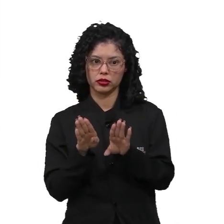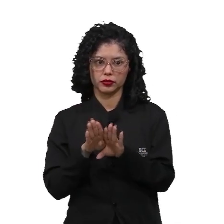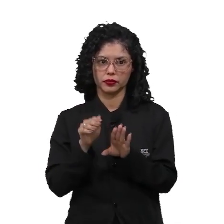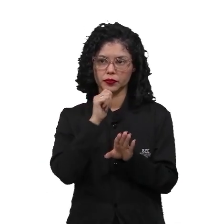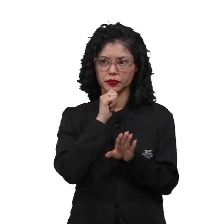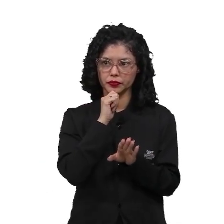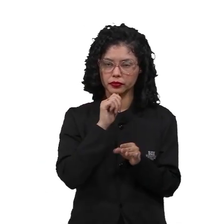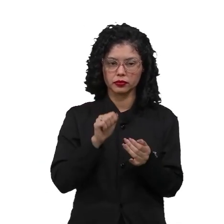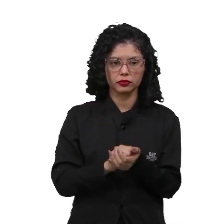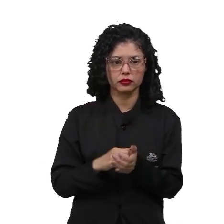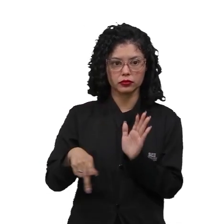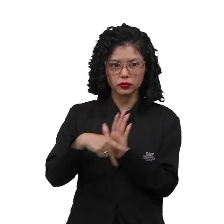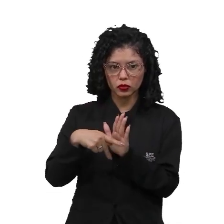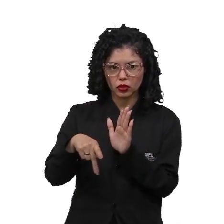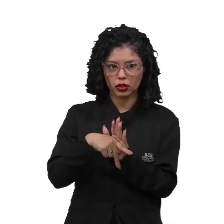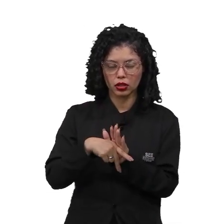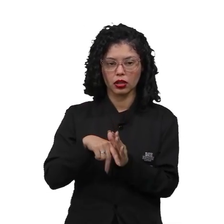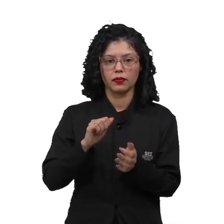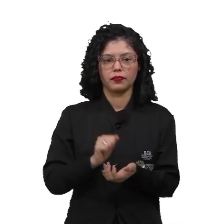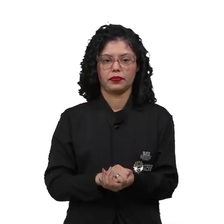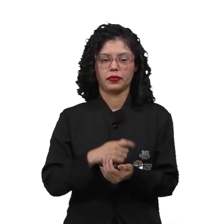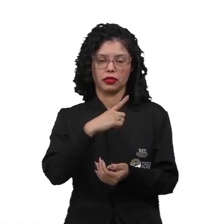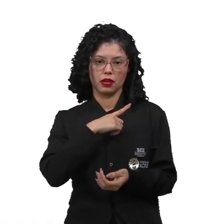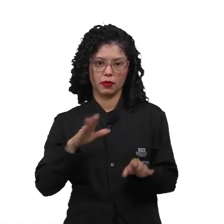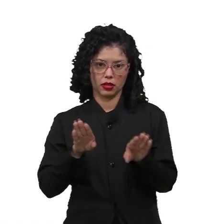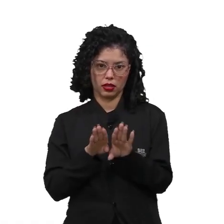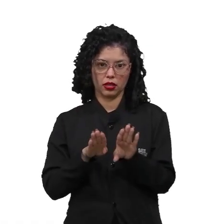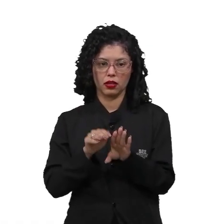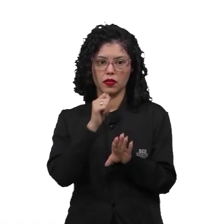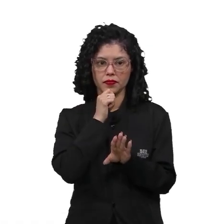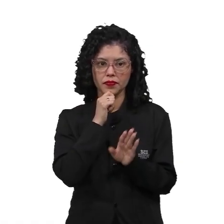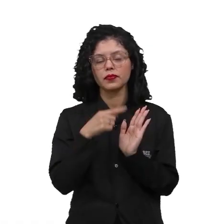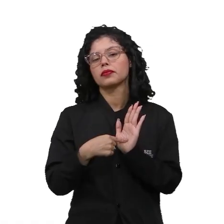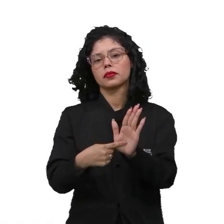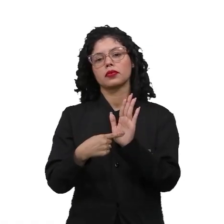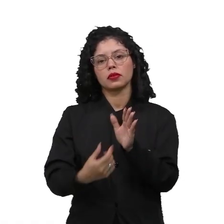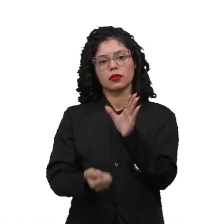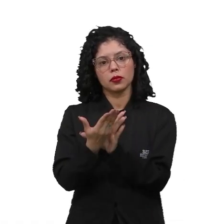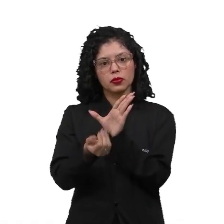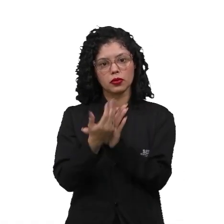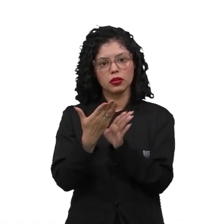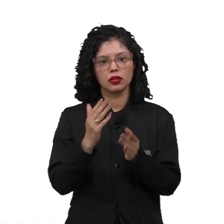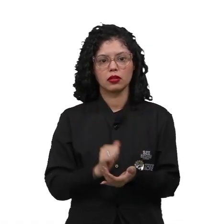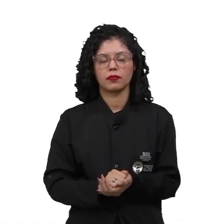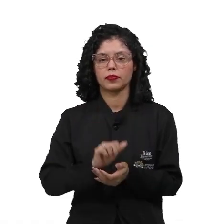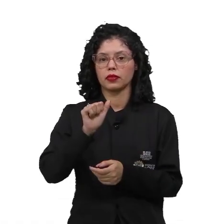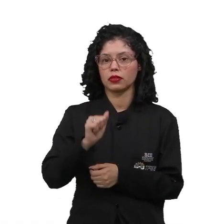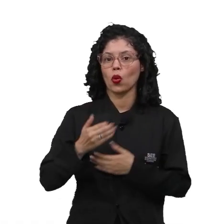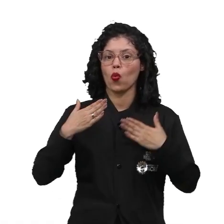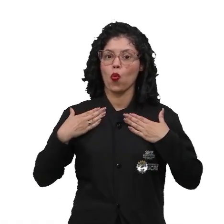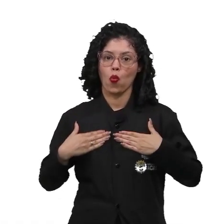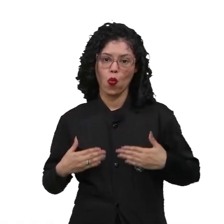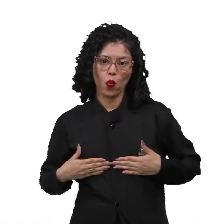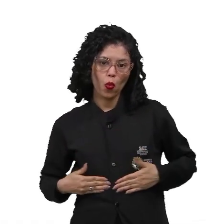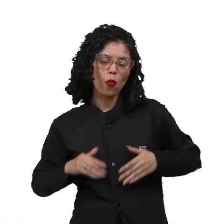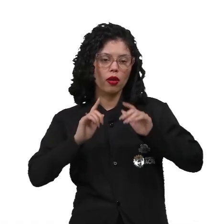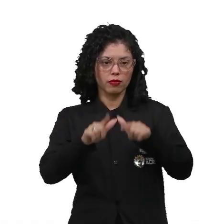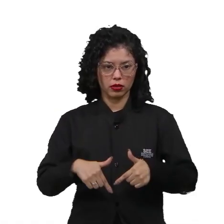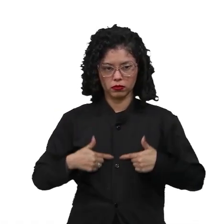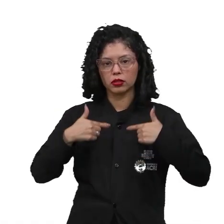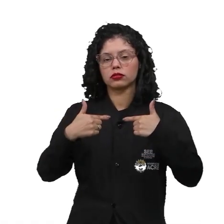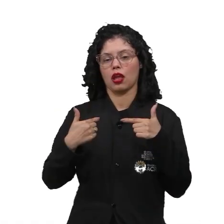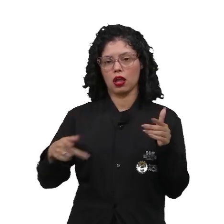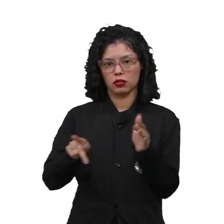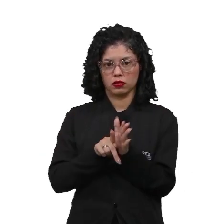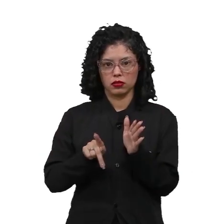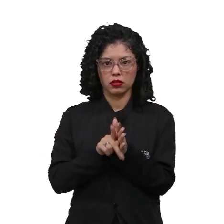ativado, né, ele vai se tornar um plasmócito, e esse plasmócito, gente, ele vai o quê? Ele vai produzir anticorpos que vão combater